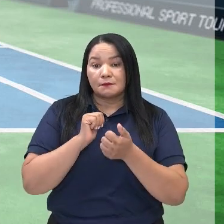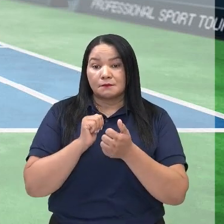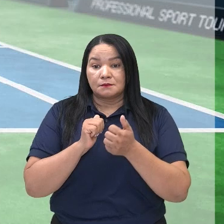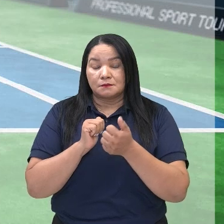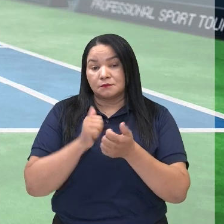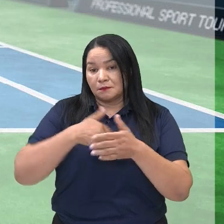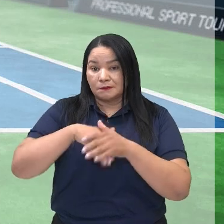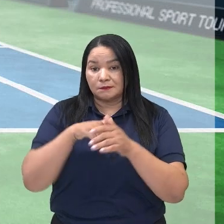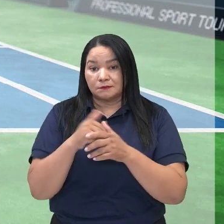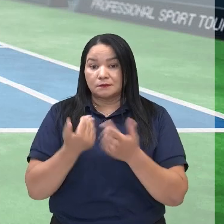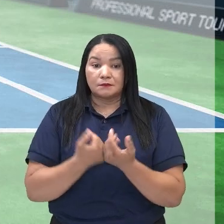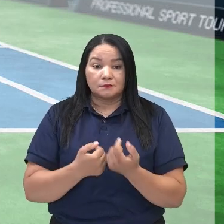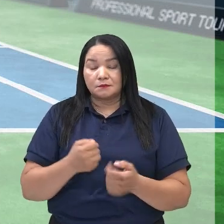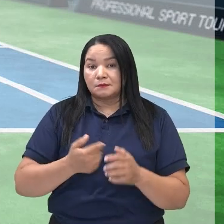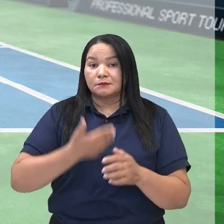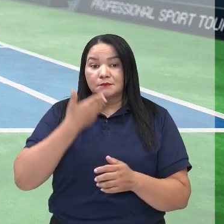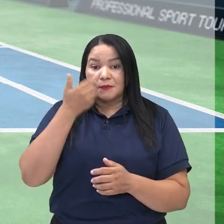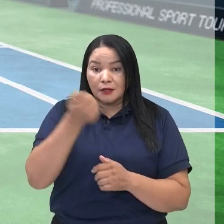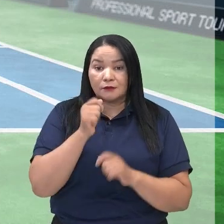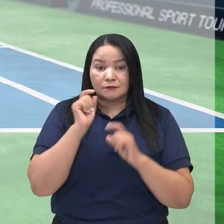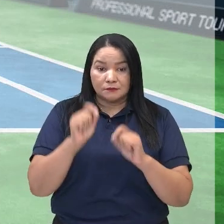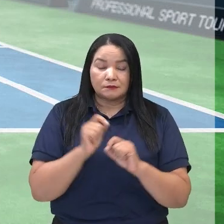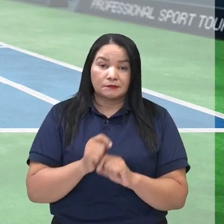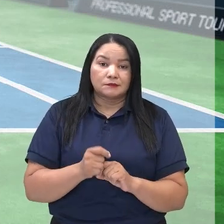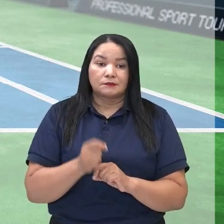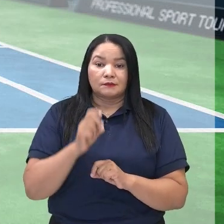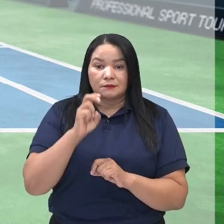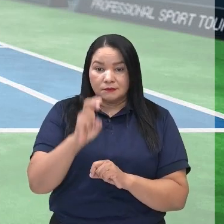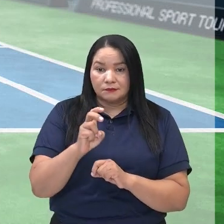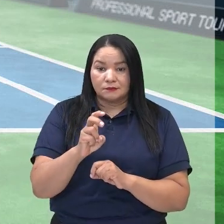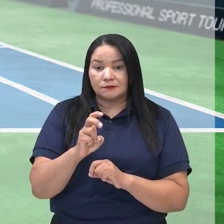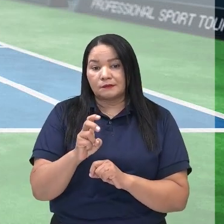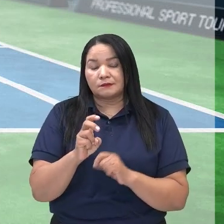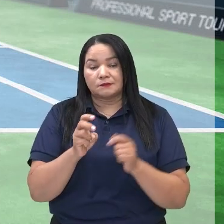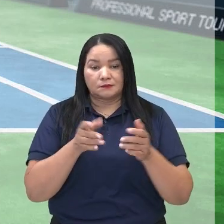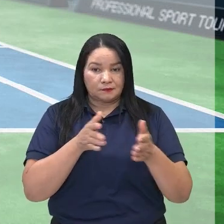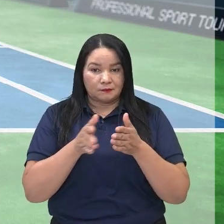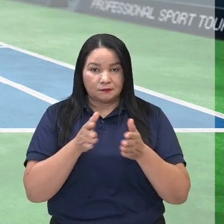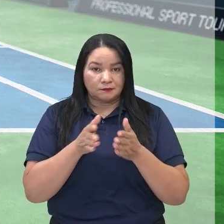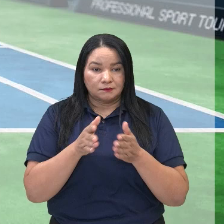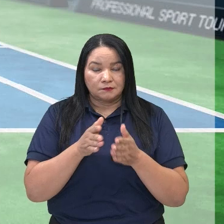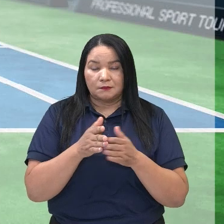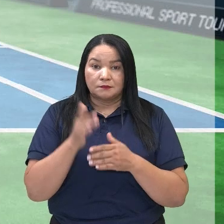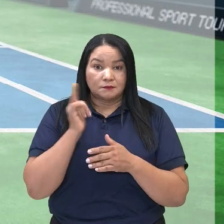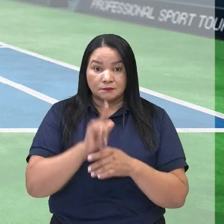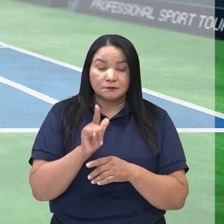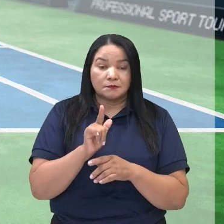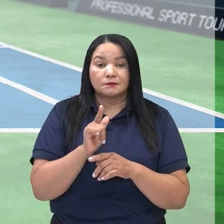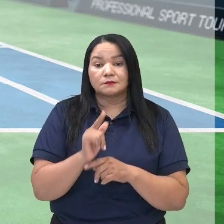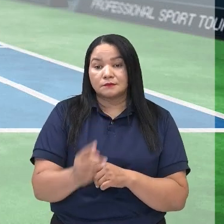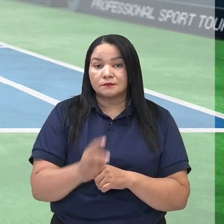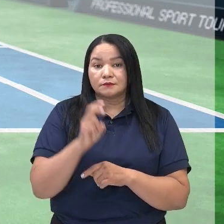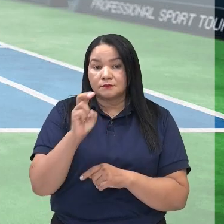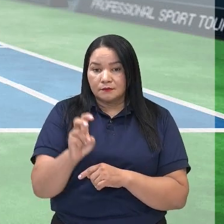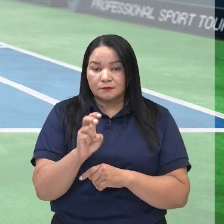sets, ou melhor de 5 sets, dependendo aí da competição. Perfeito? Esse